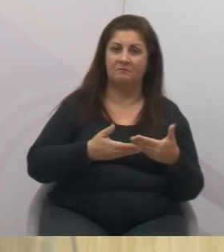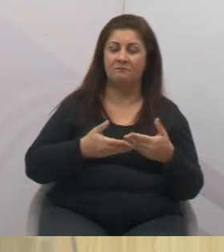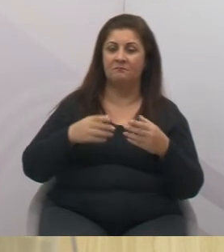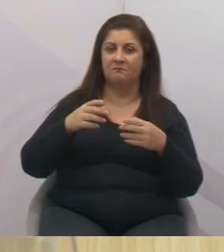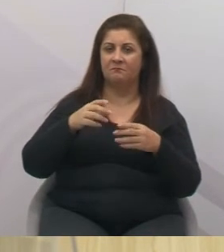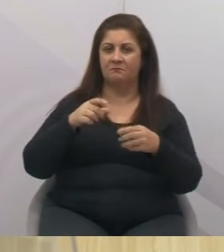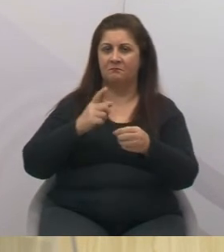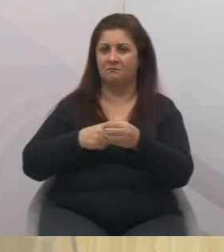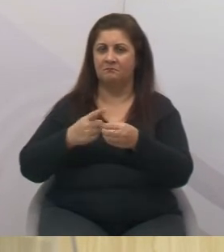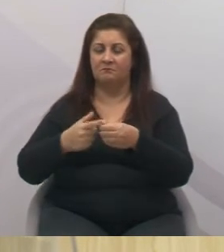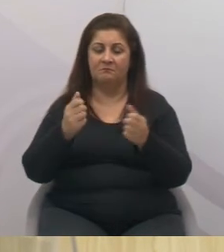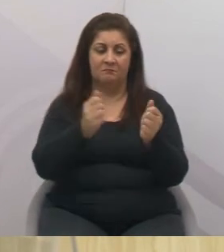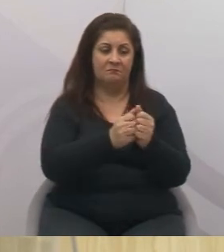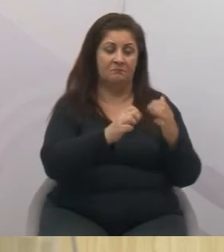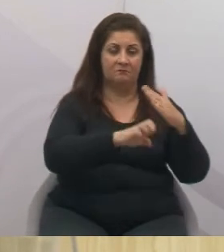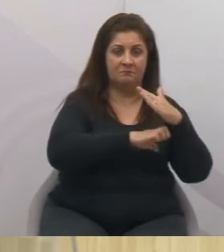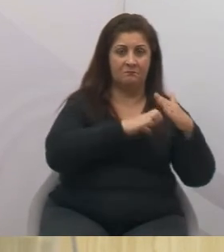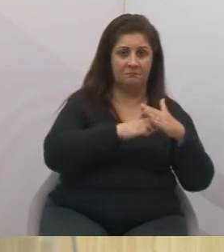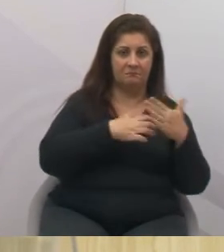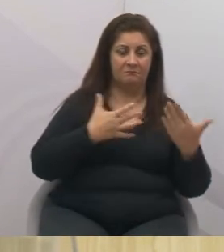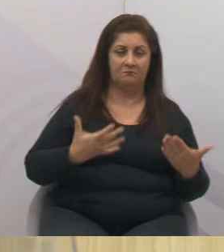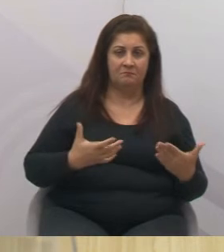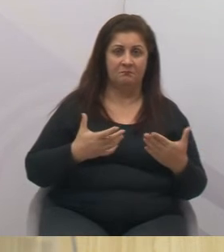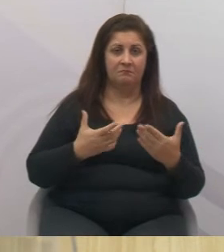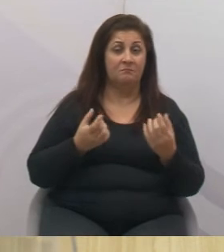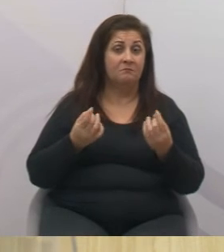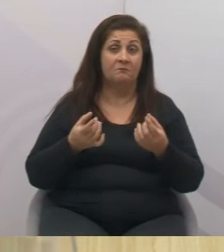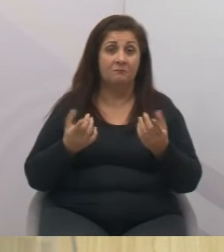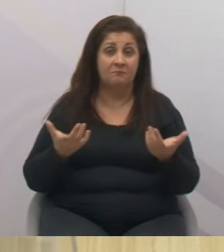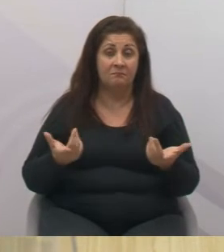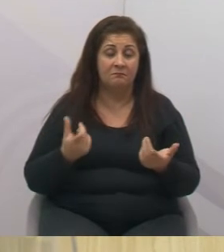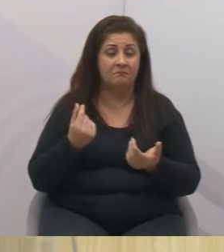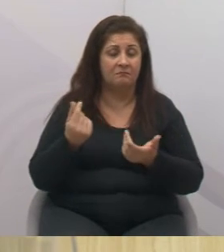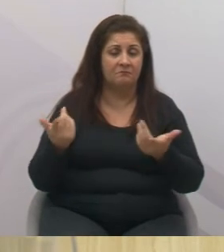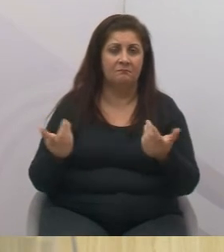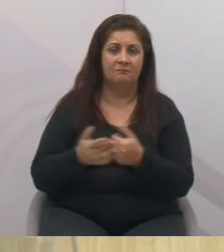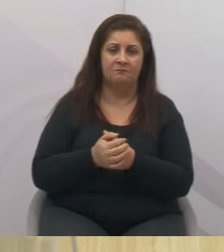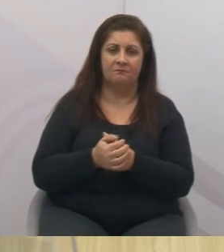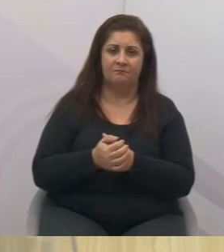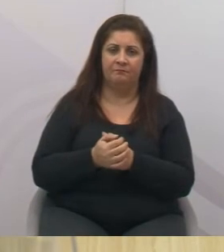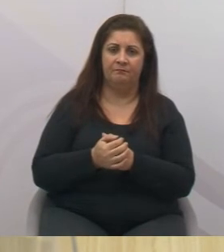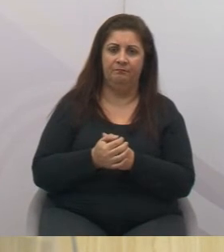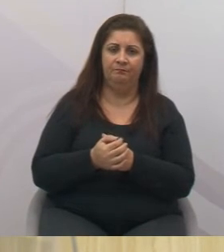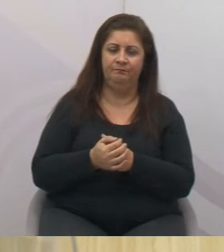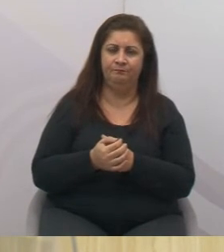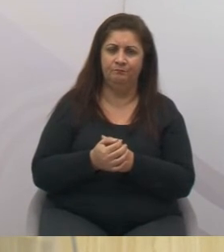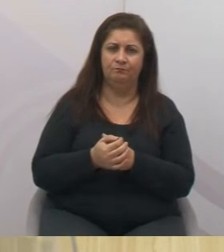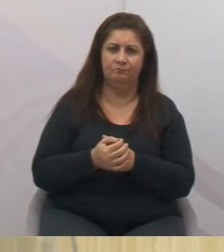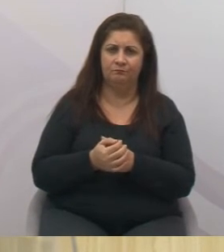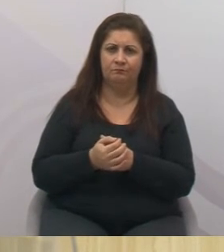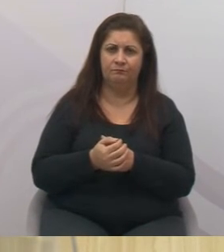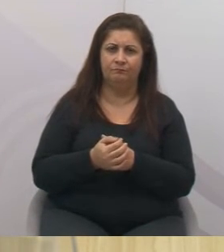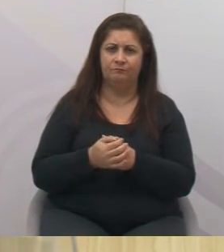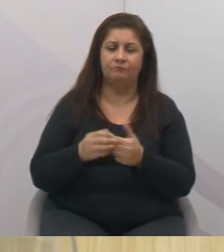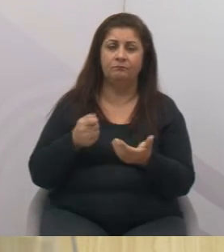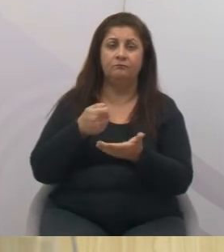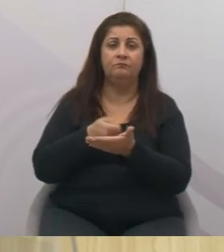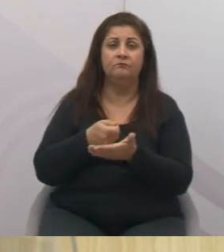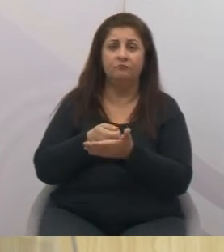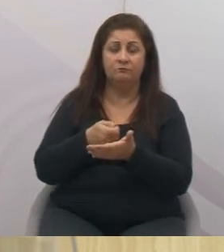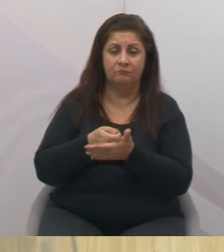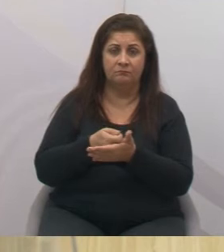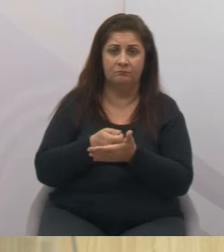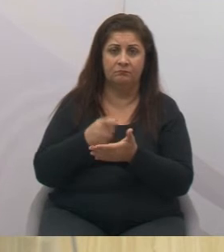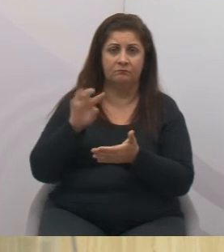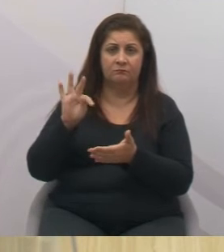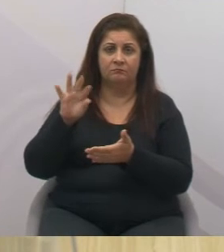é comercial. As taxas que incidem sobre os serviços prestados pelos permissionários de serviços públicos são cobradas